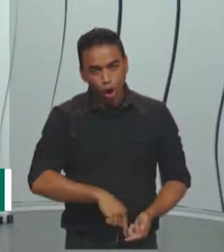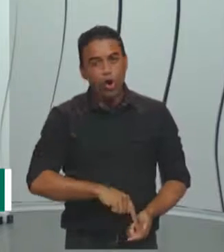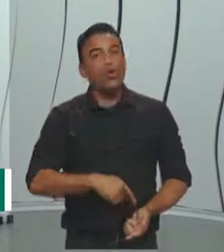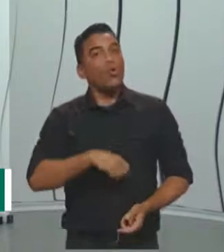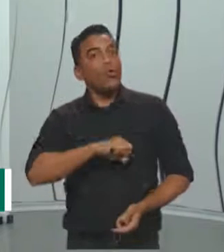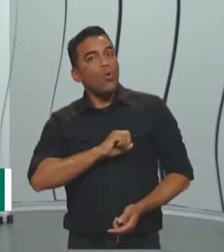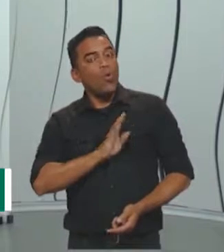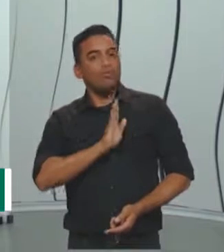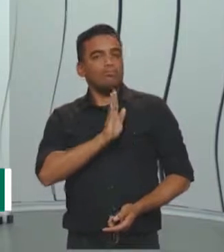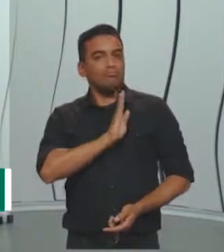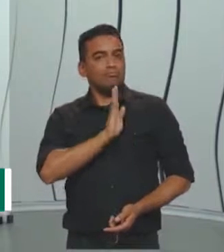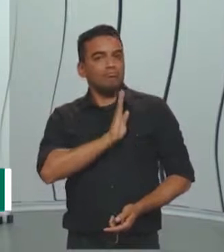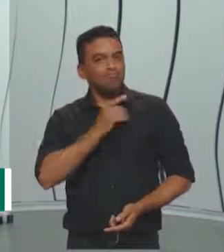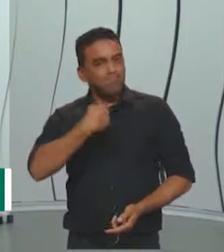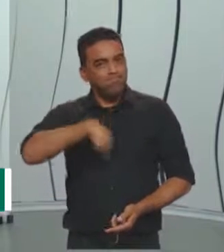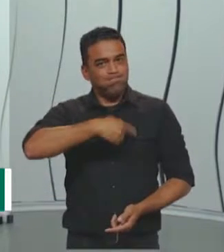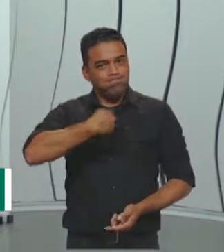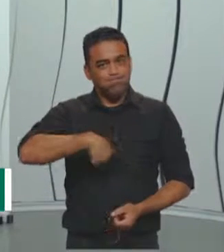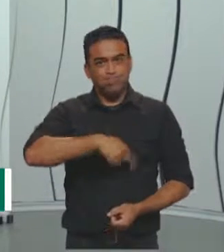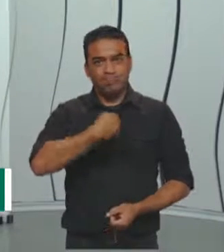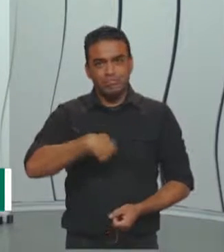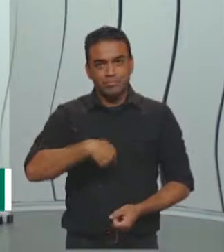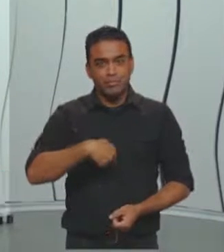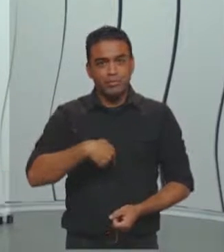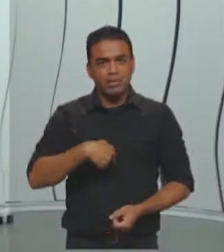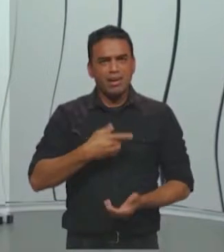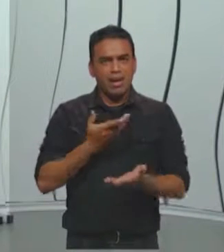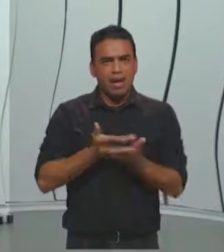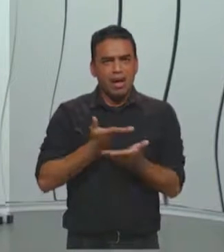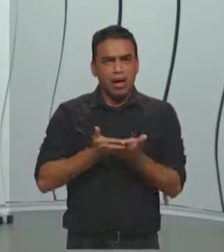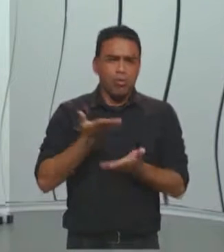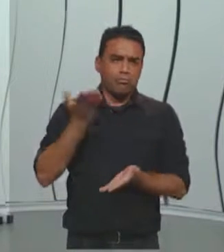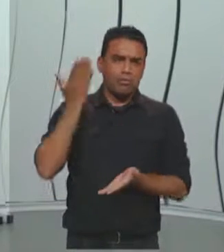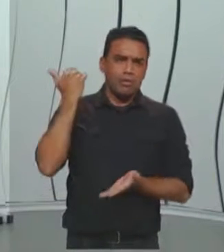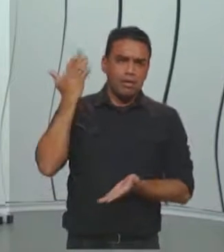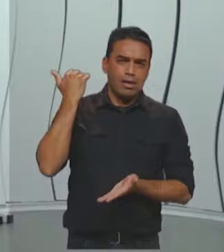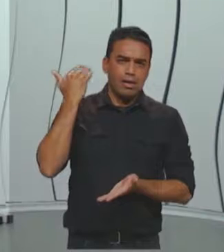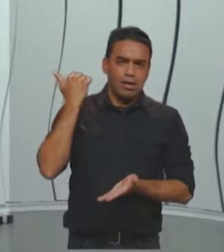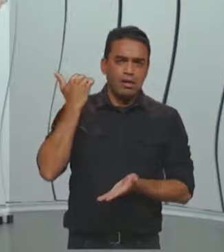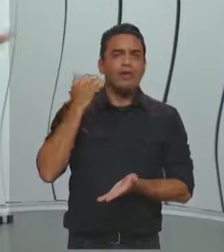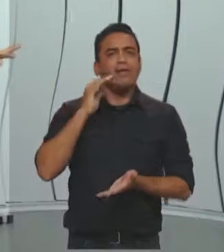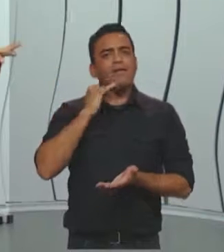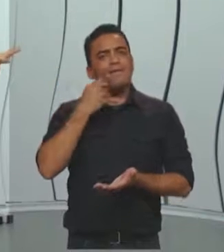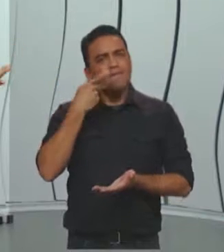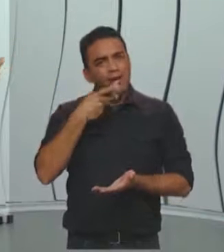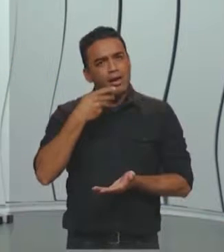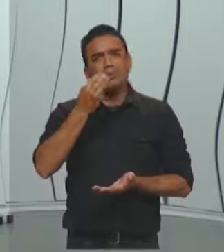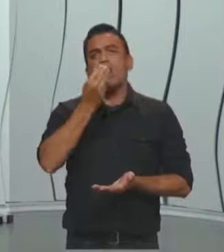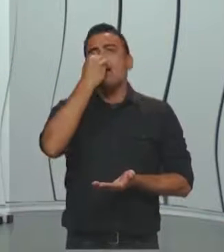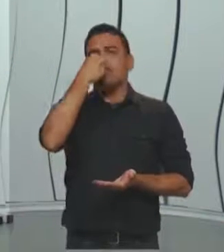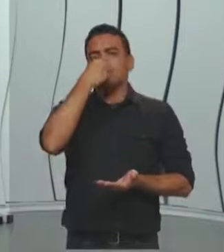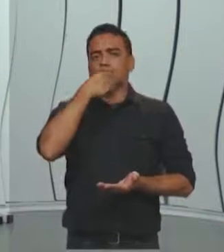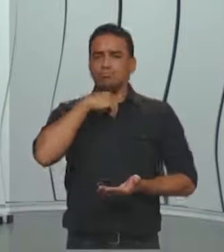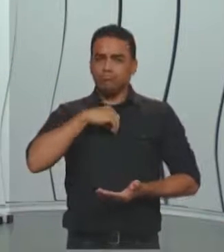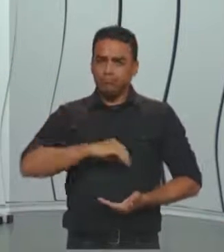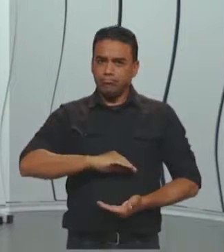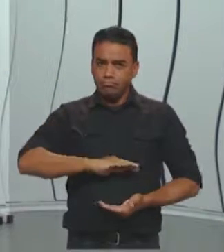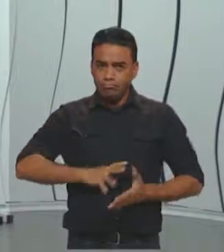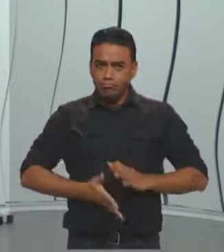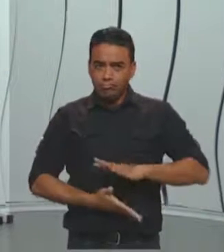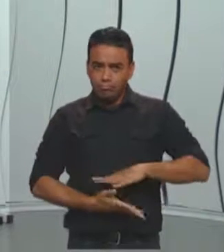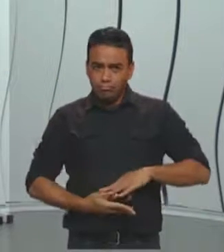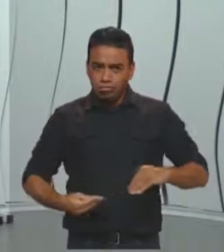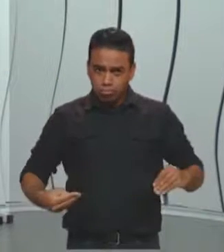vamos tratar. Falamos anteriormente nas nossas aulas sobre o sistema digestório, falamos dos órgãos,